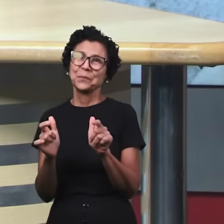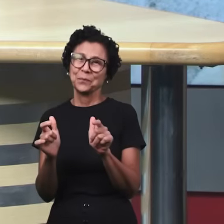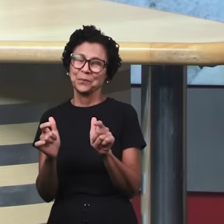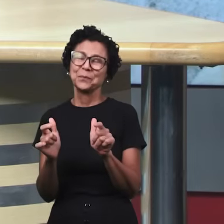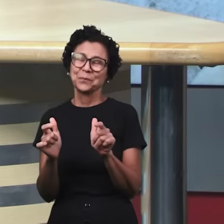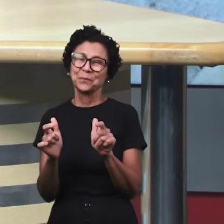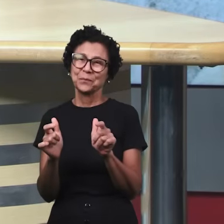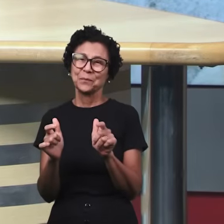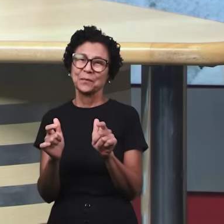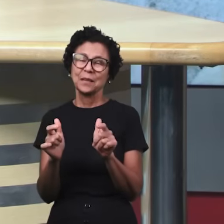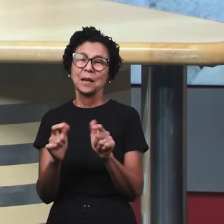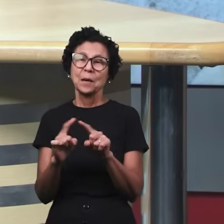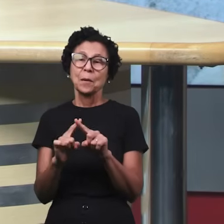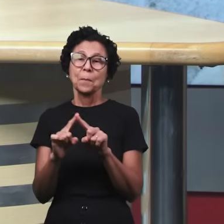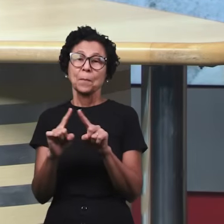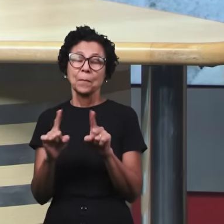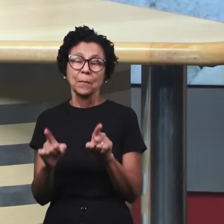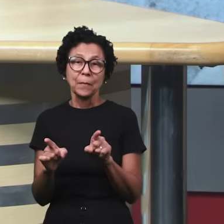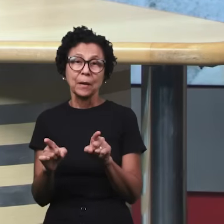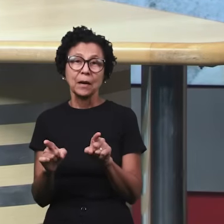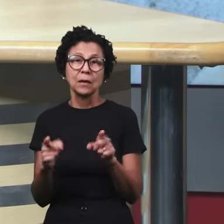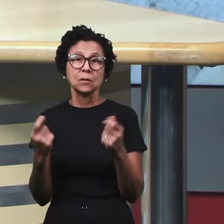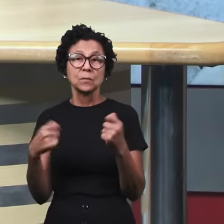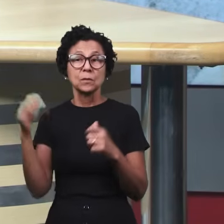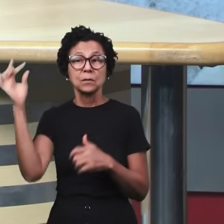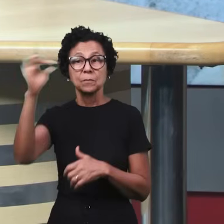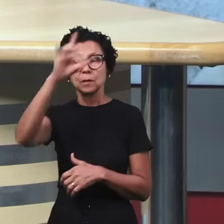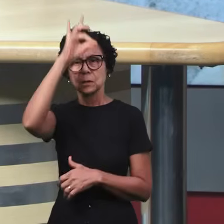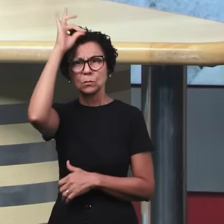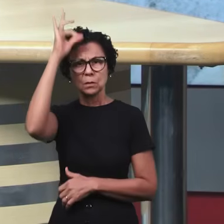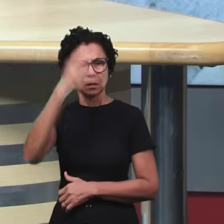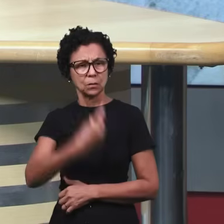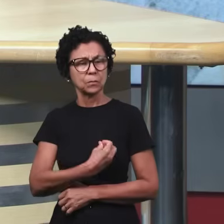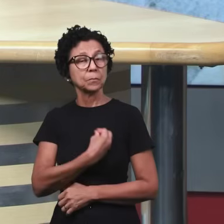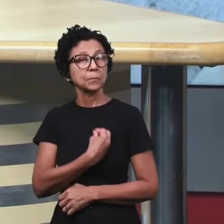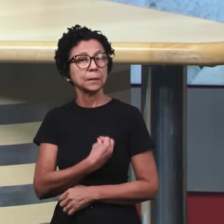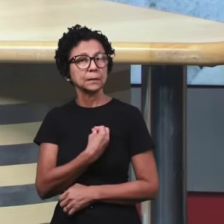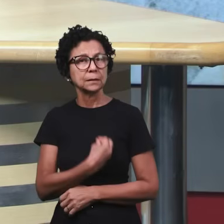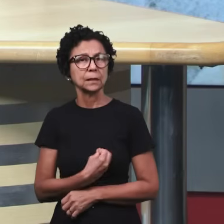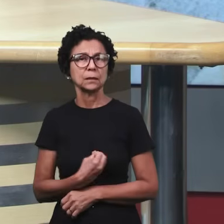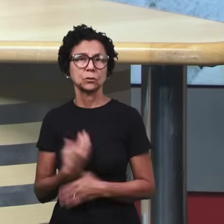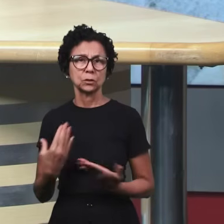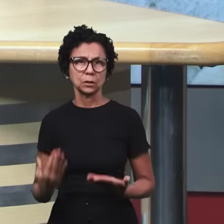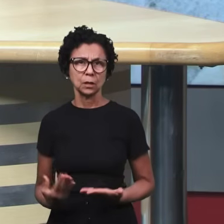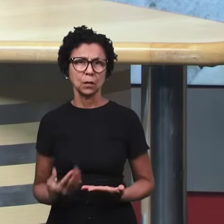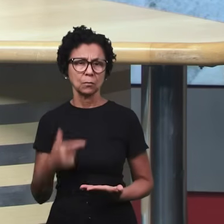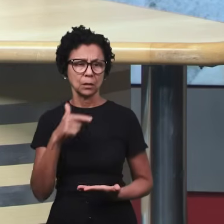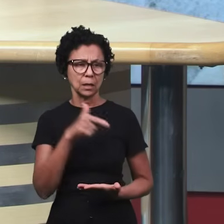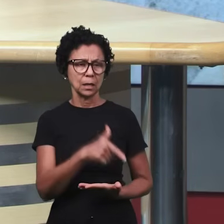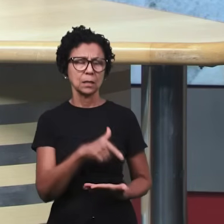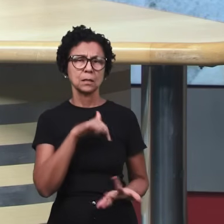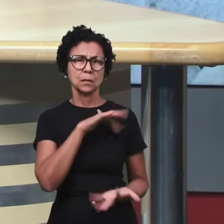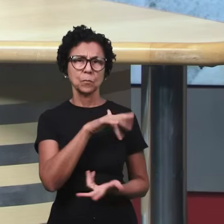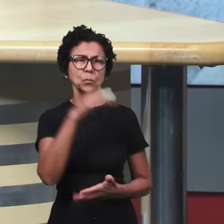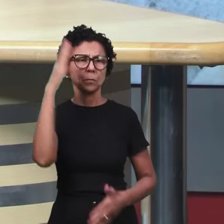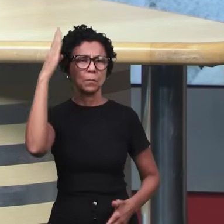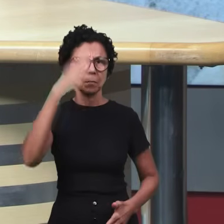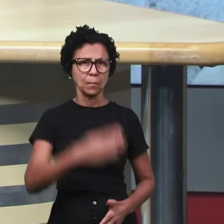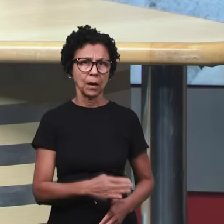Santo acesa dentro da nossa casa, para que nós não temamos a esse mundo mau, porque nós temos